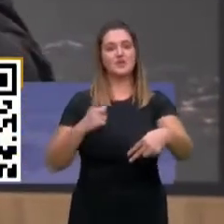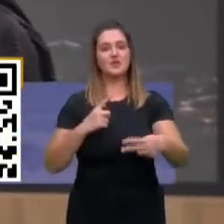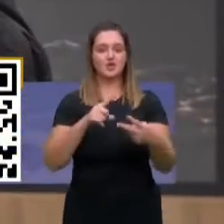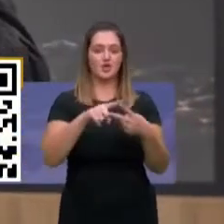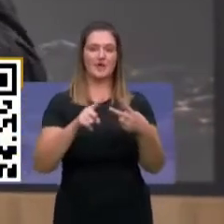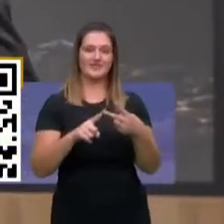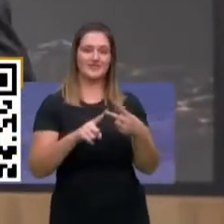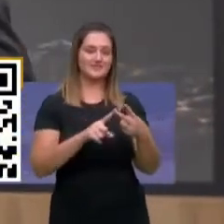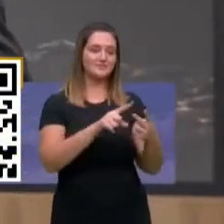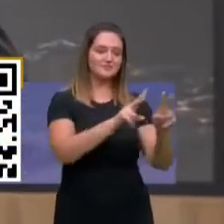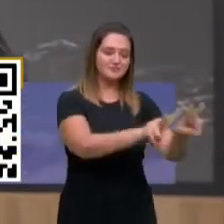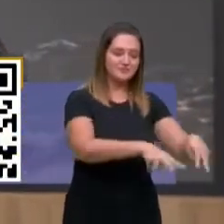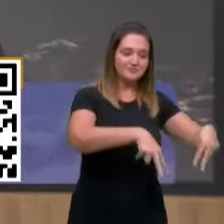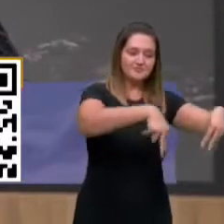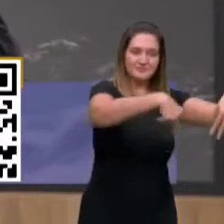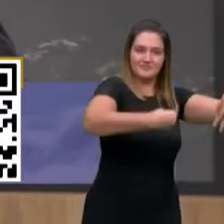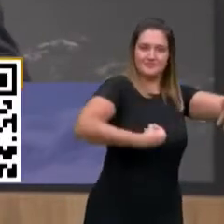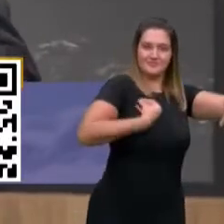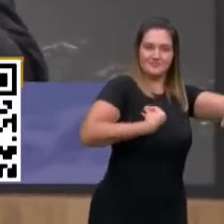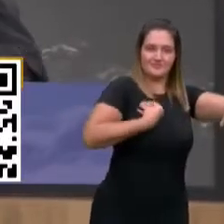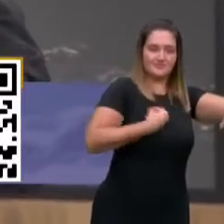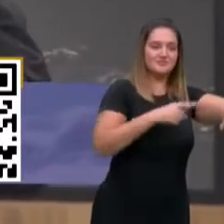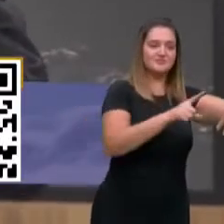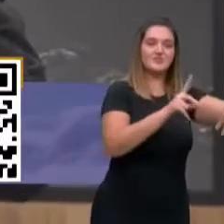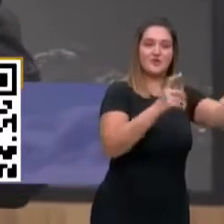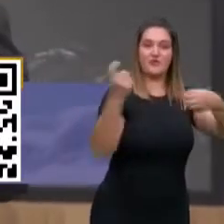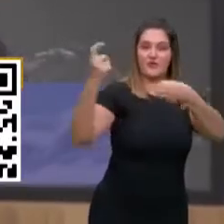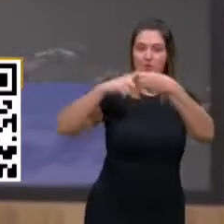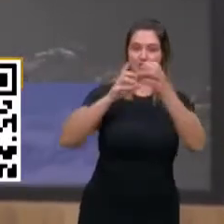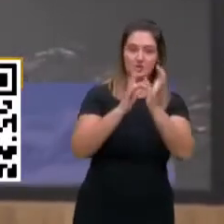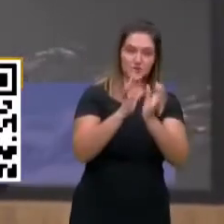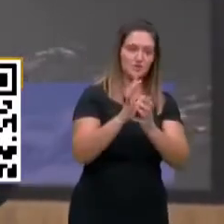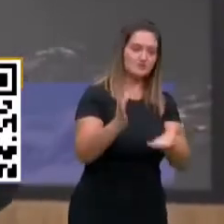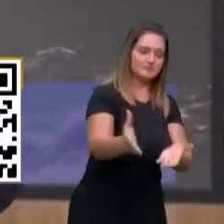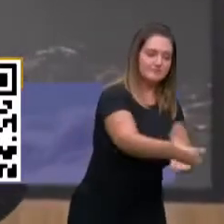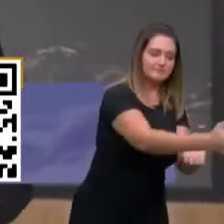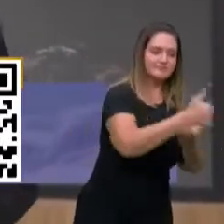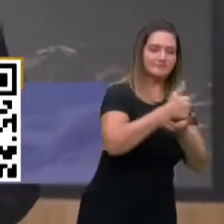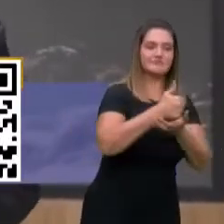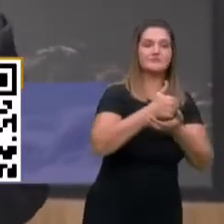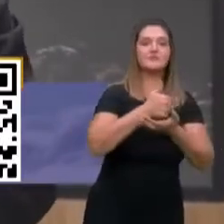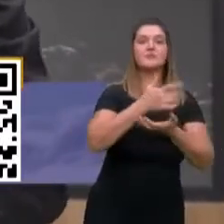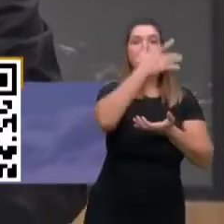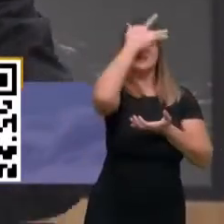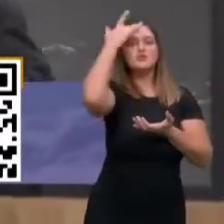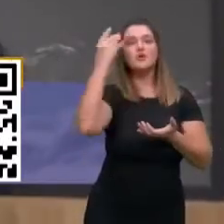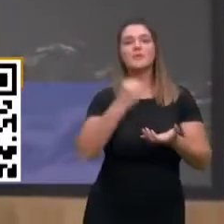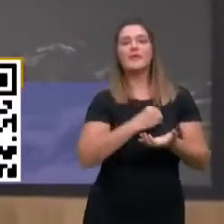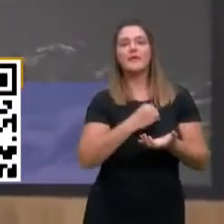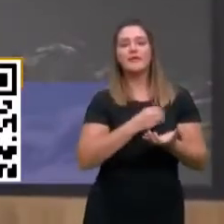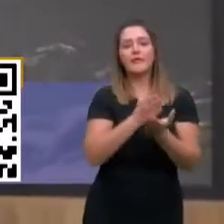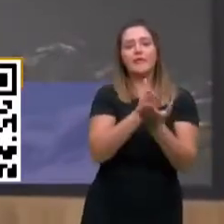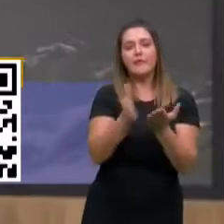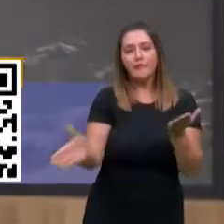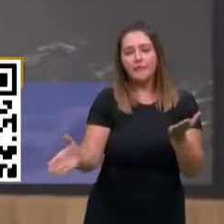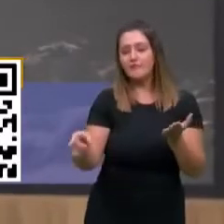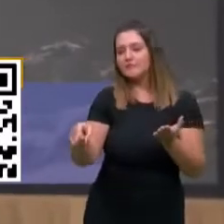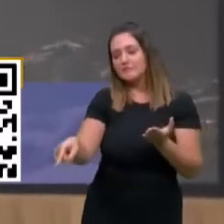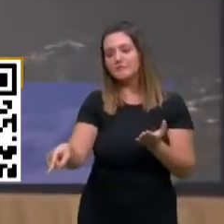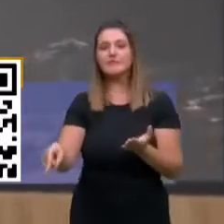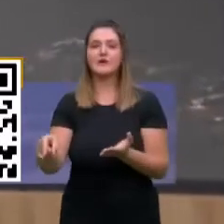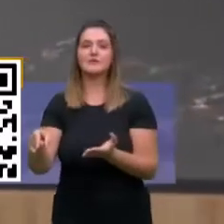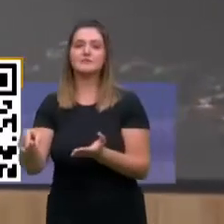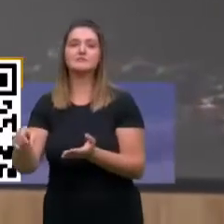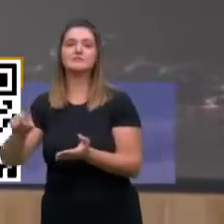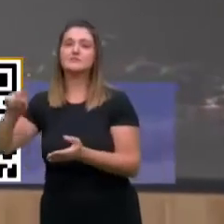dos ímpios. Os justos ressuscitarão na volta de Cristo e os ímpios depois de mil anos. Então vou repetir. O milênio